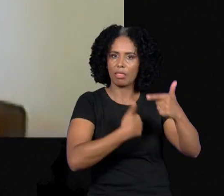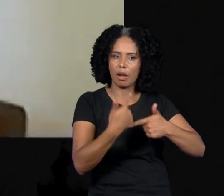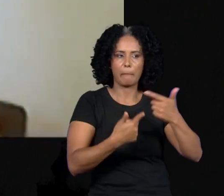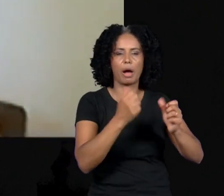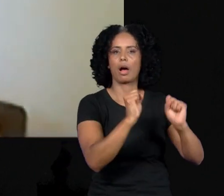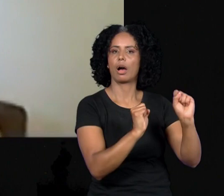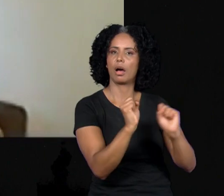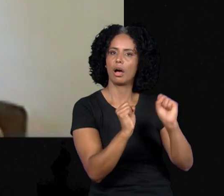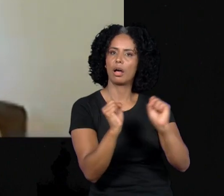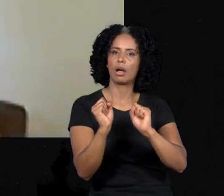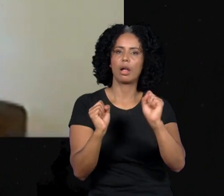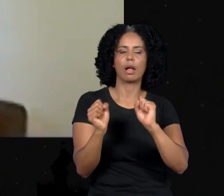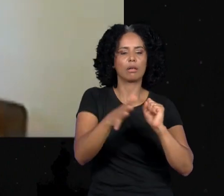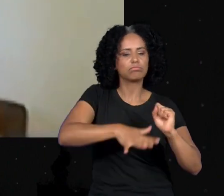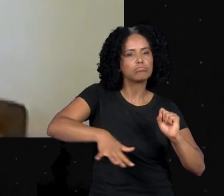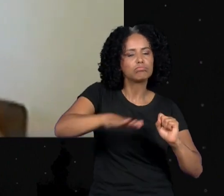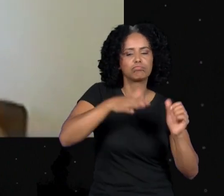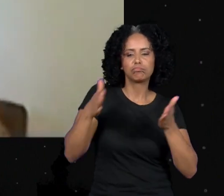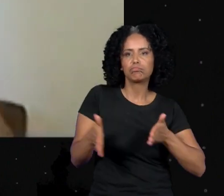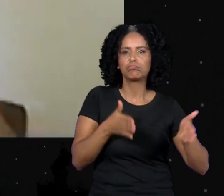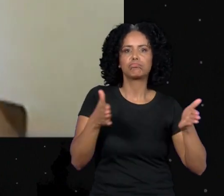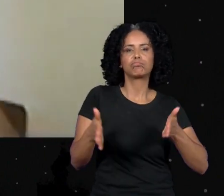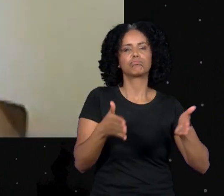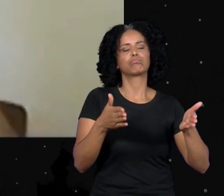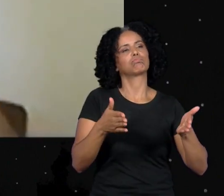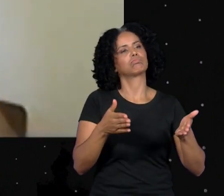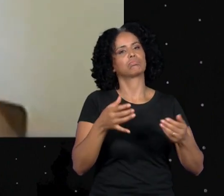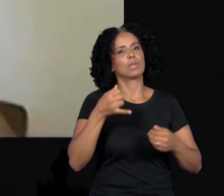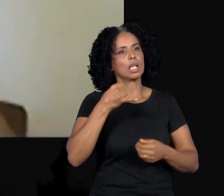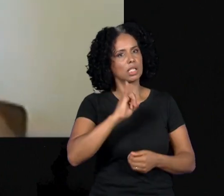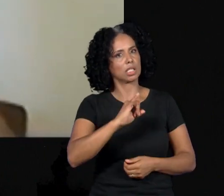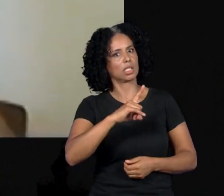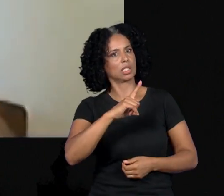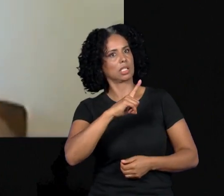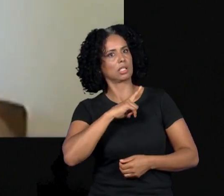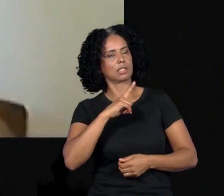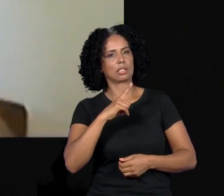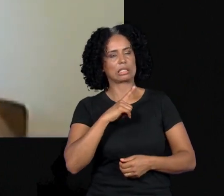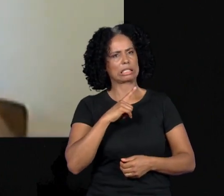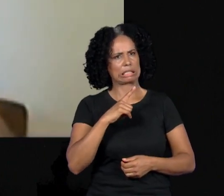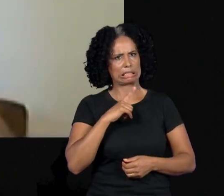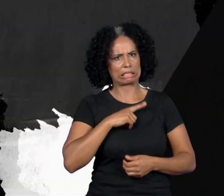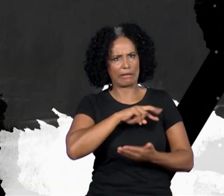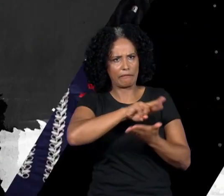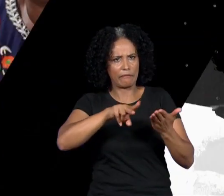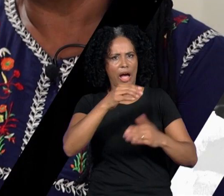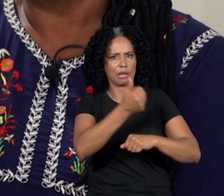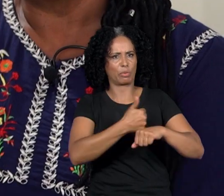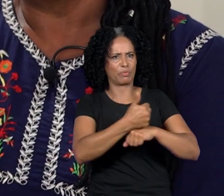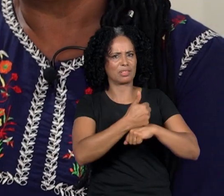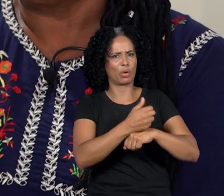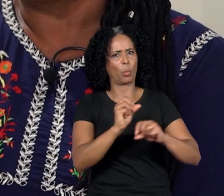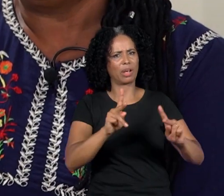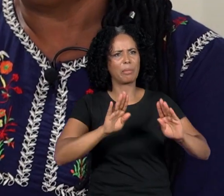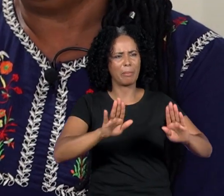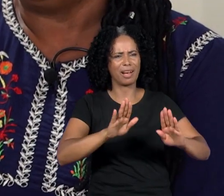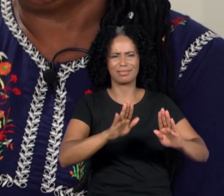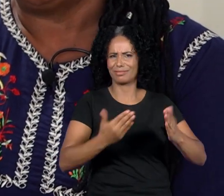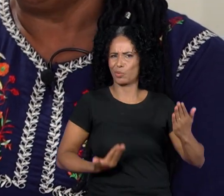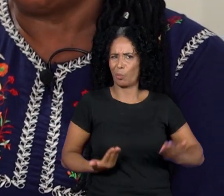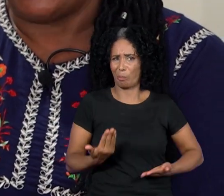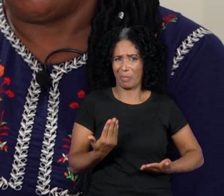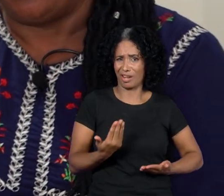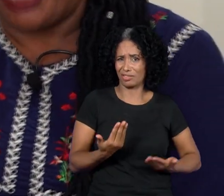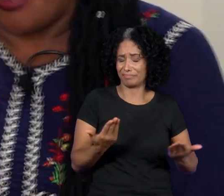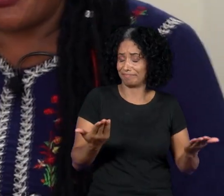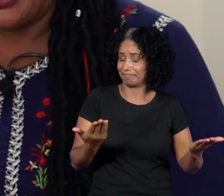que têm um nome ligado à profissão, mas a empregada doméstica não é considerada. Ai, tem muitas histórias de Laudelina.